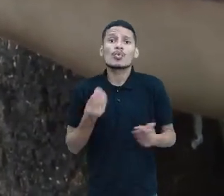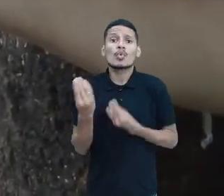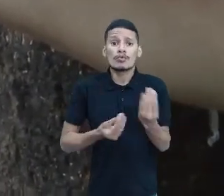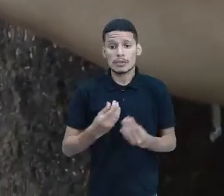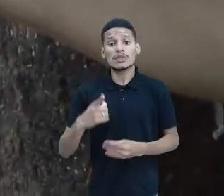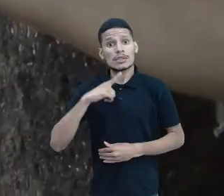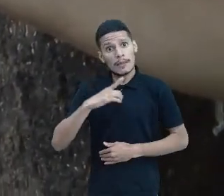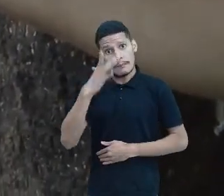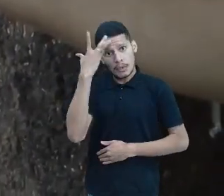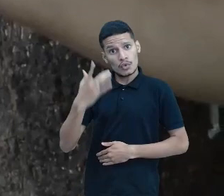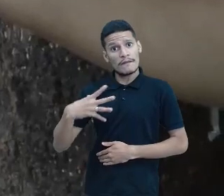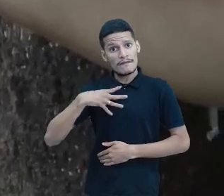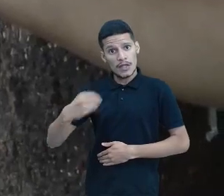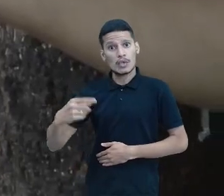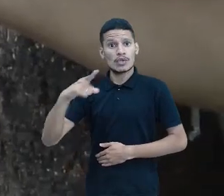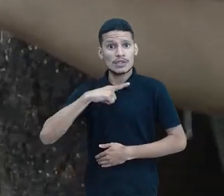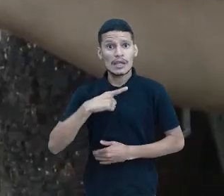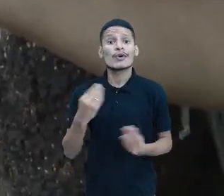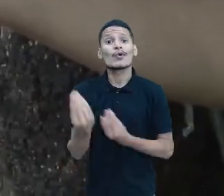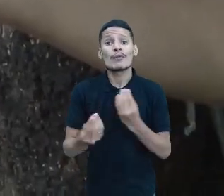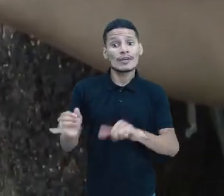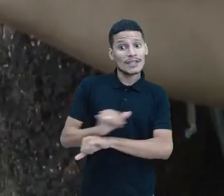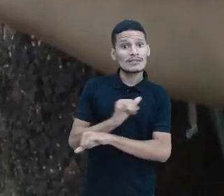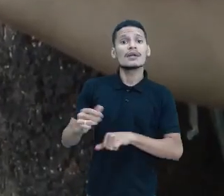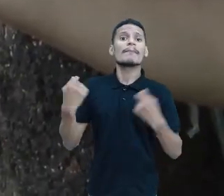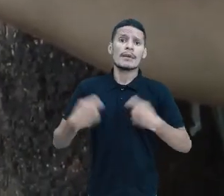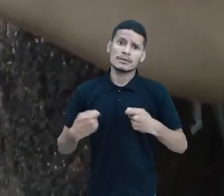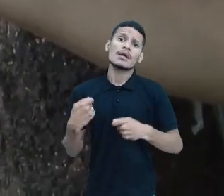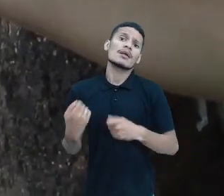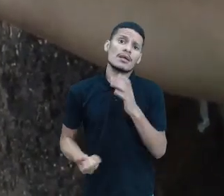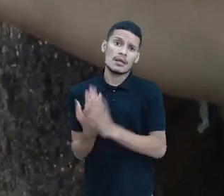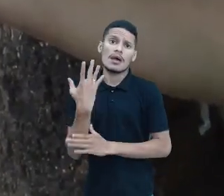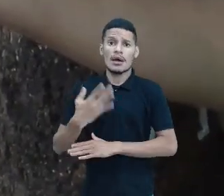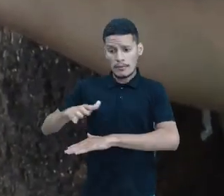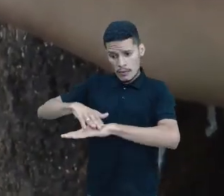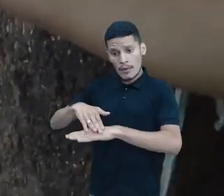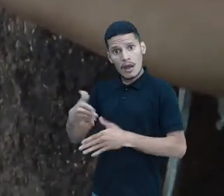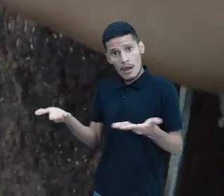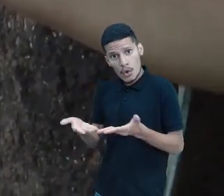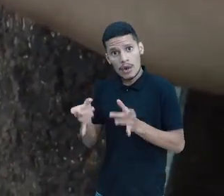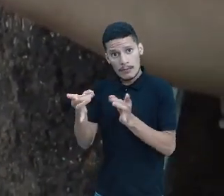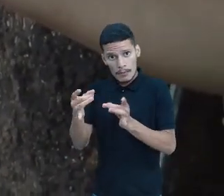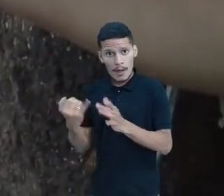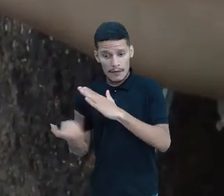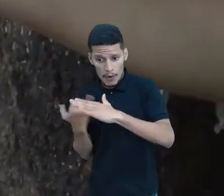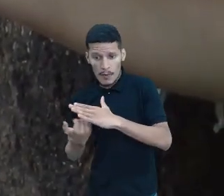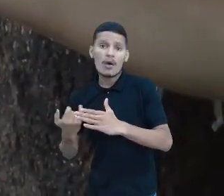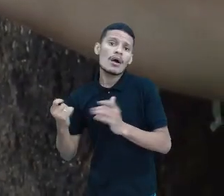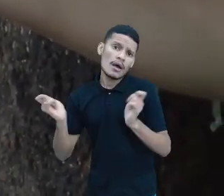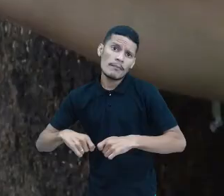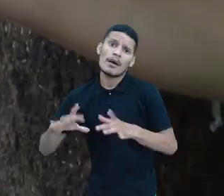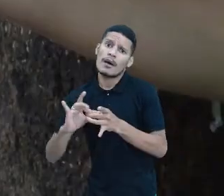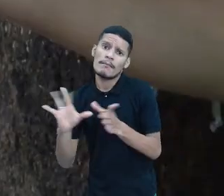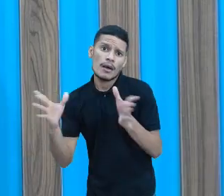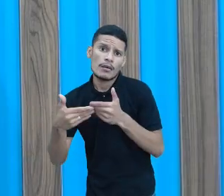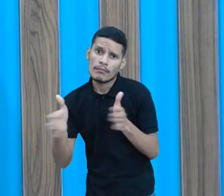filho, quem tem família, tem que recorrer a algo. E o comércio informal atualmente é o único que está com portas abertas a todo momento.